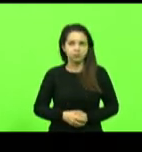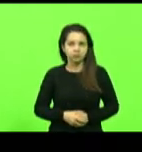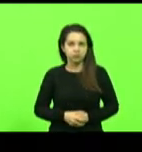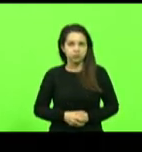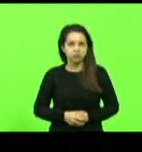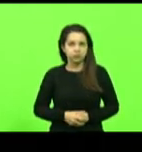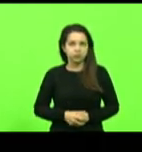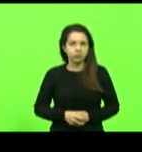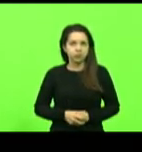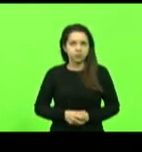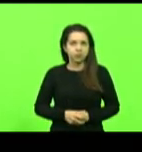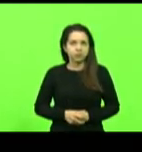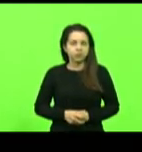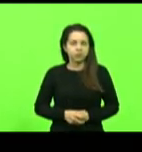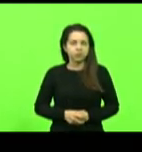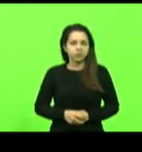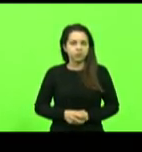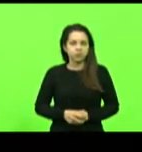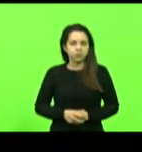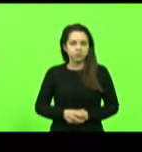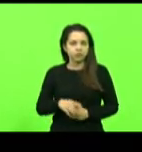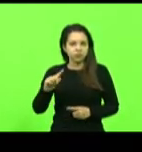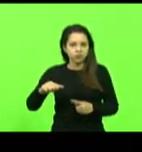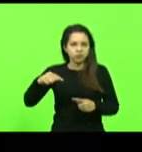nesta próxima...